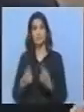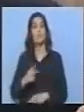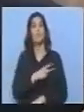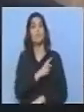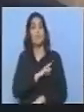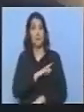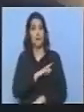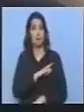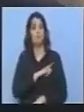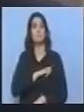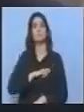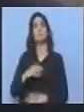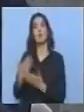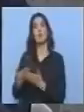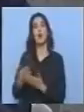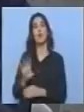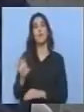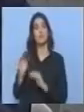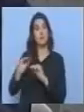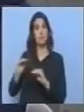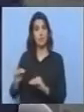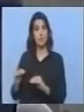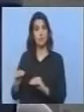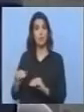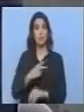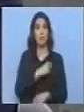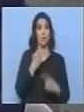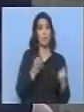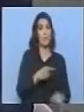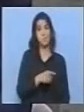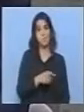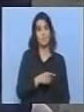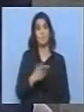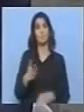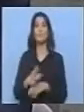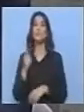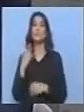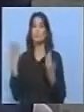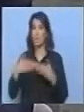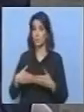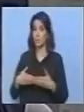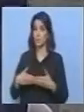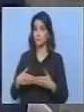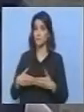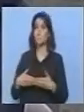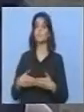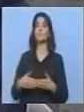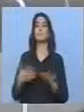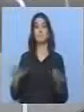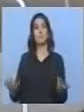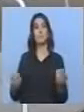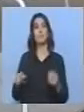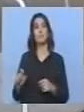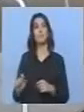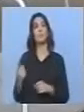privadas asseguram um tipo de ensino que as universidades públicas não têm, por exemplo, cursos noturnos. E são, portanto, uma